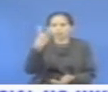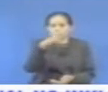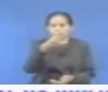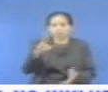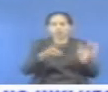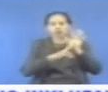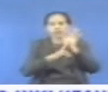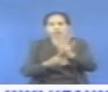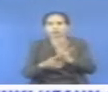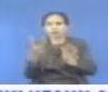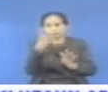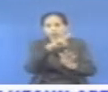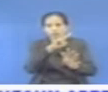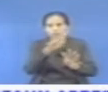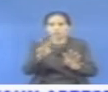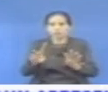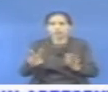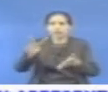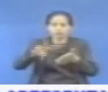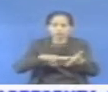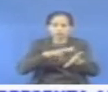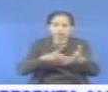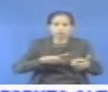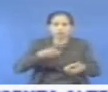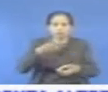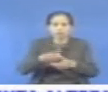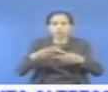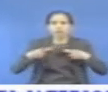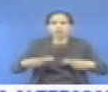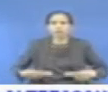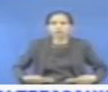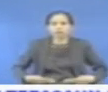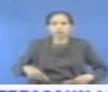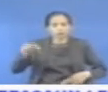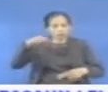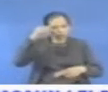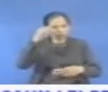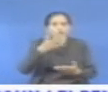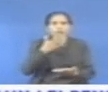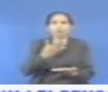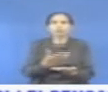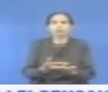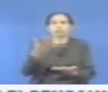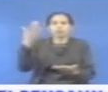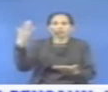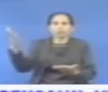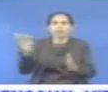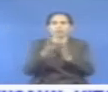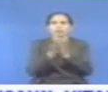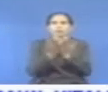final investigação para caso violação de direitos humanos na governação DIAC e a Salão Biblioteca PDHJ